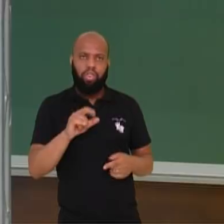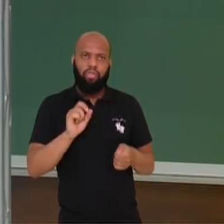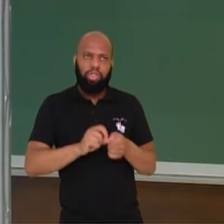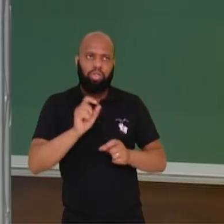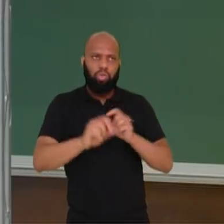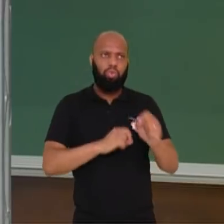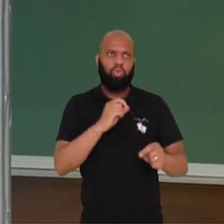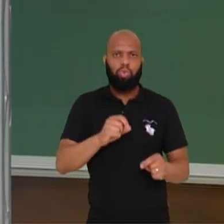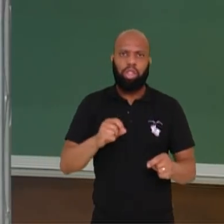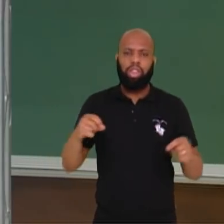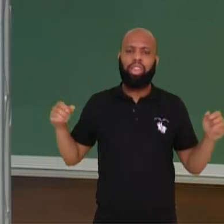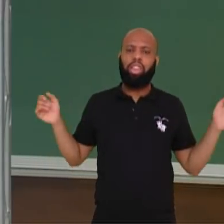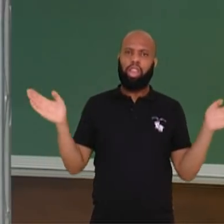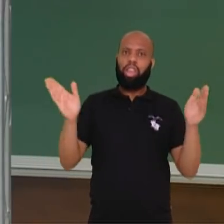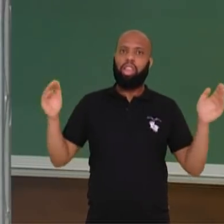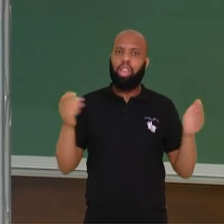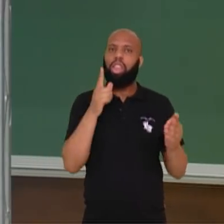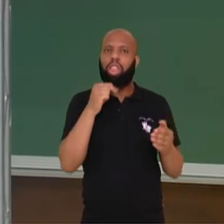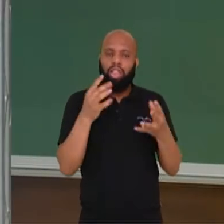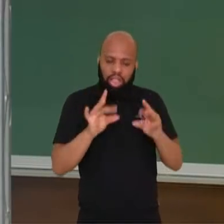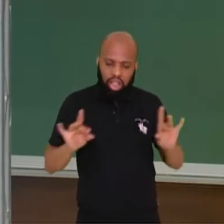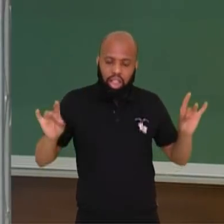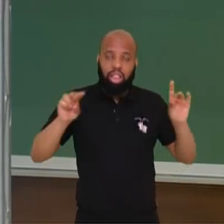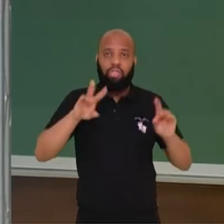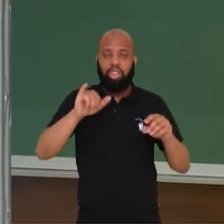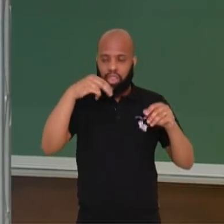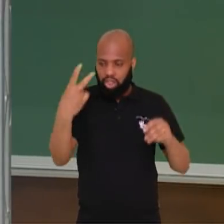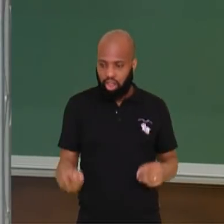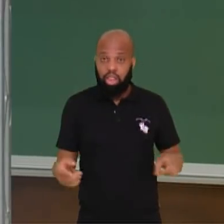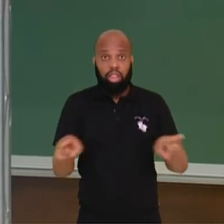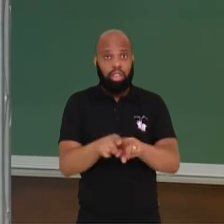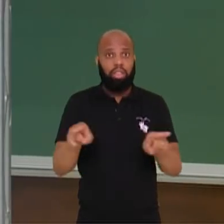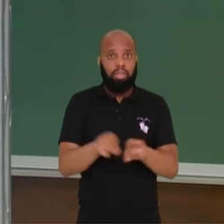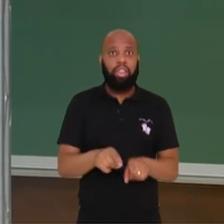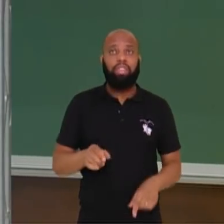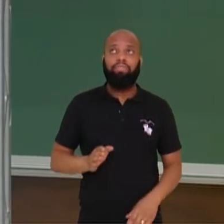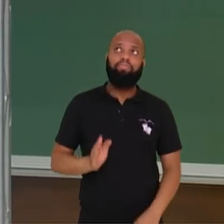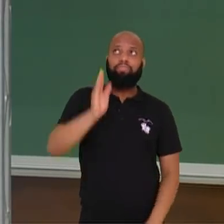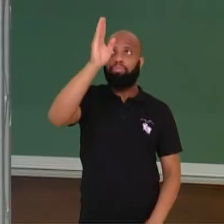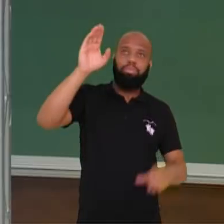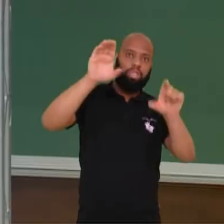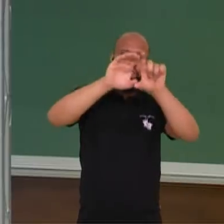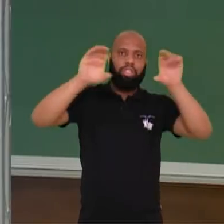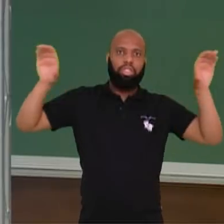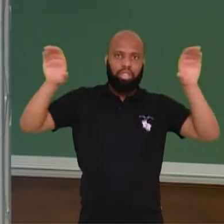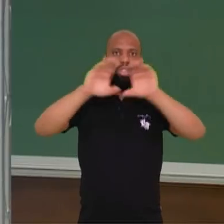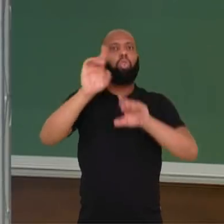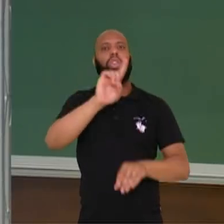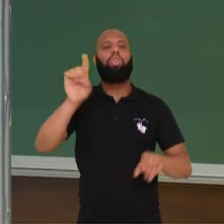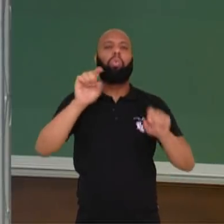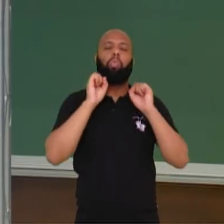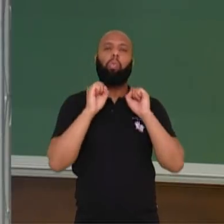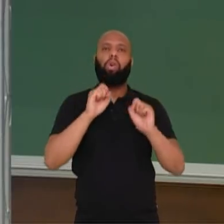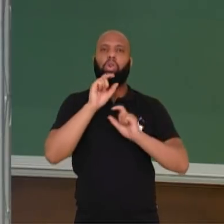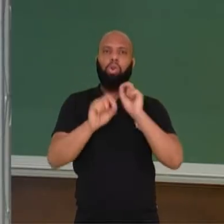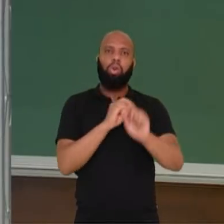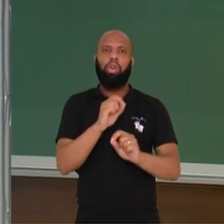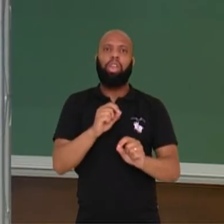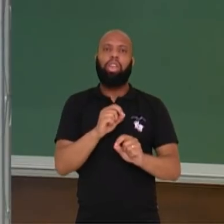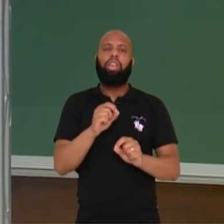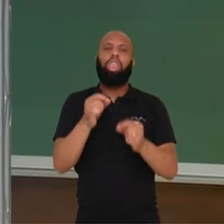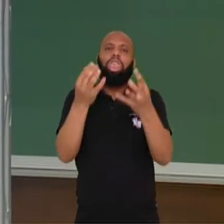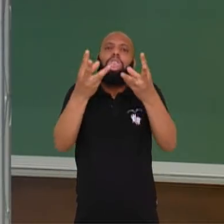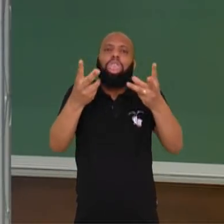e você vai acabar caindo, e nem muito ao céu, porque você corre o risco de ter as asas derretidas, que eram cera de